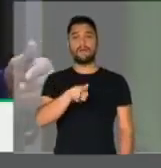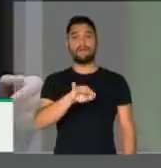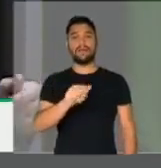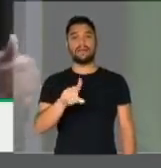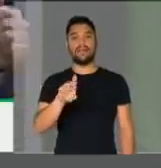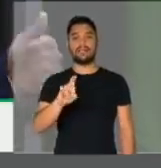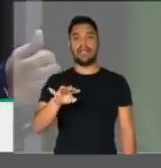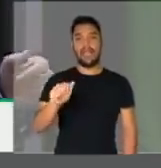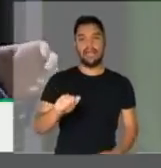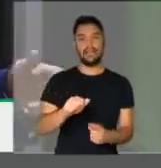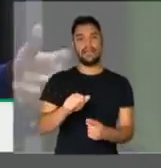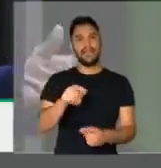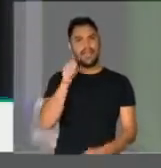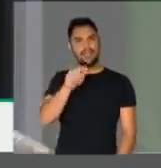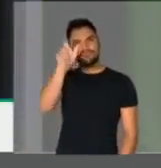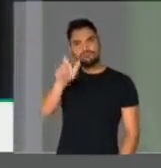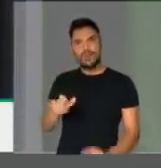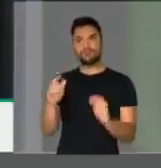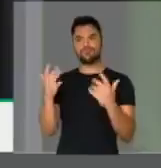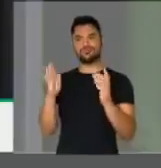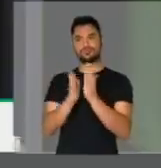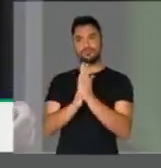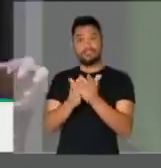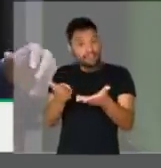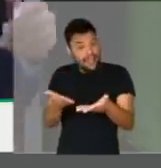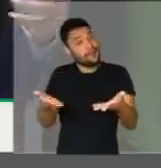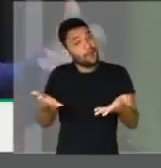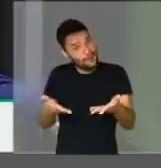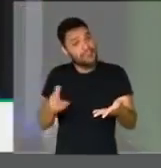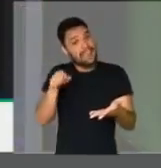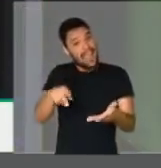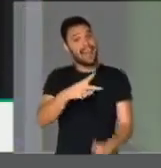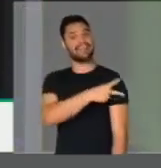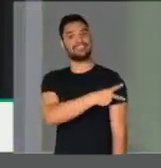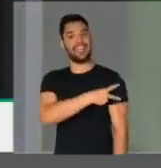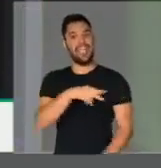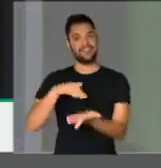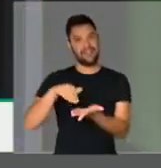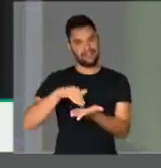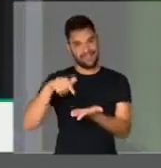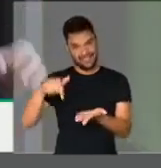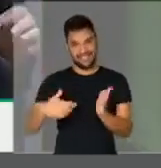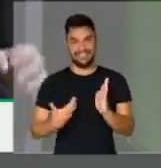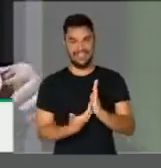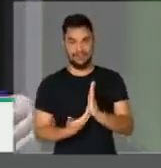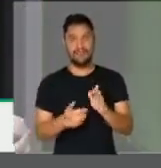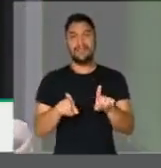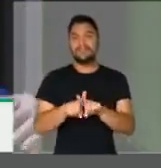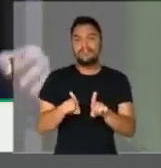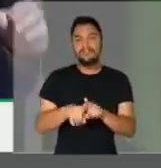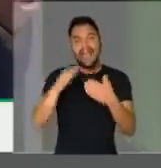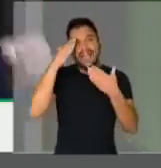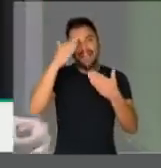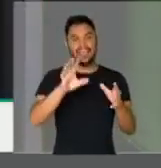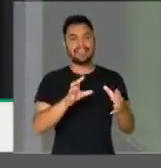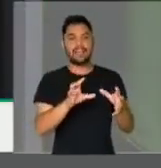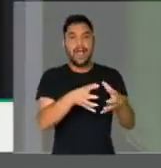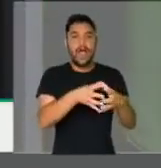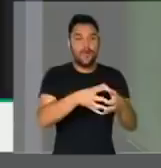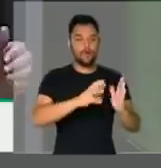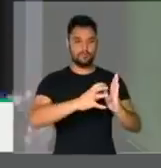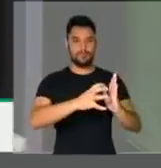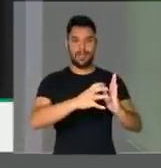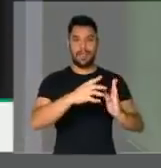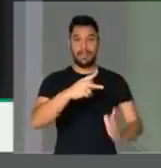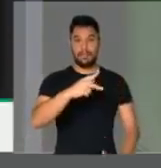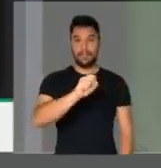Adélia Dedé, essa guerreira que hoje faz aniversário e que é a nossa chefe de gabinete. Faço um agradecimento à bancada do PSOL